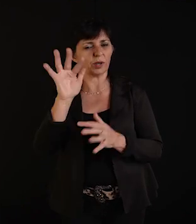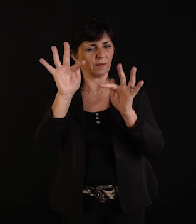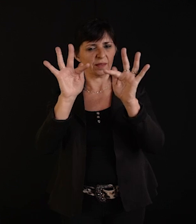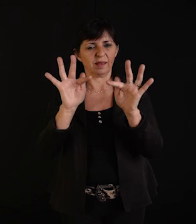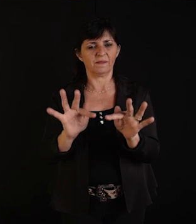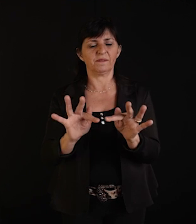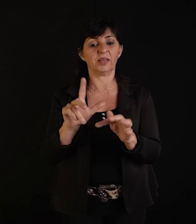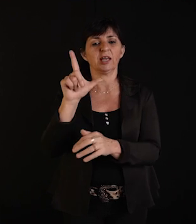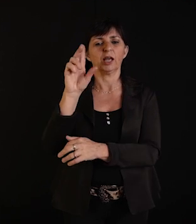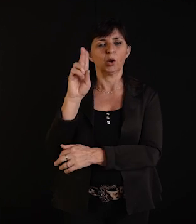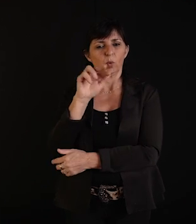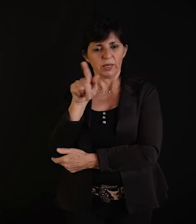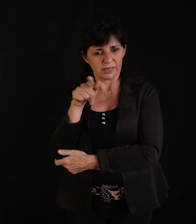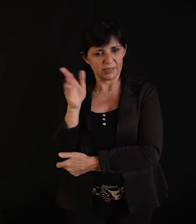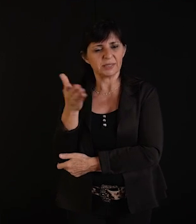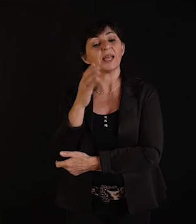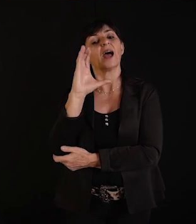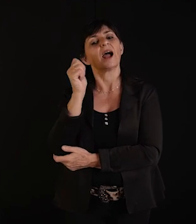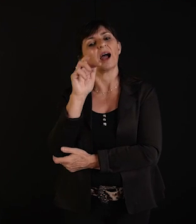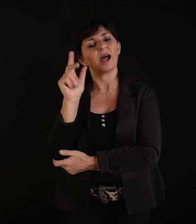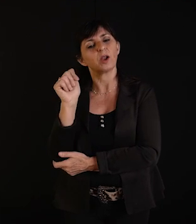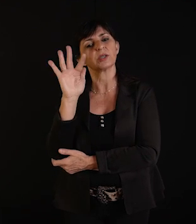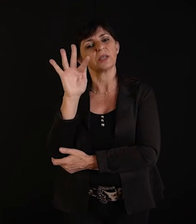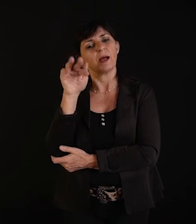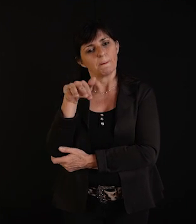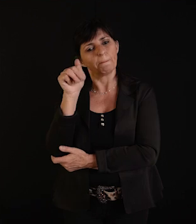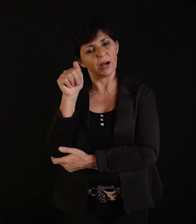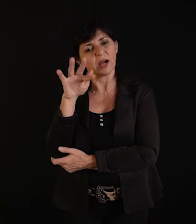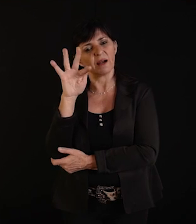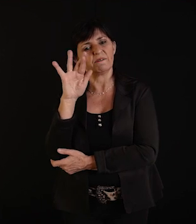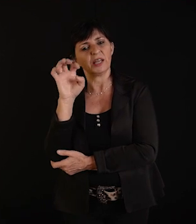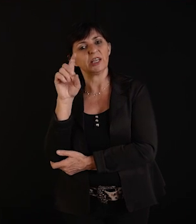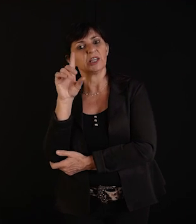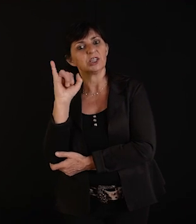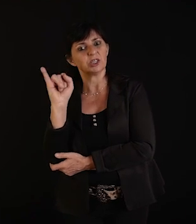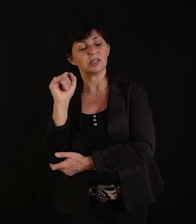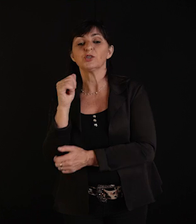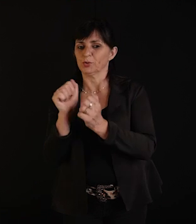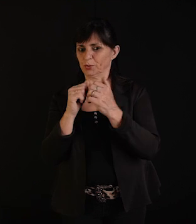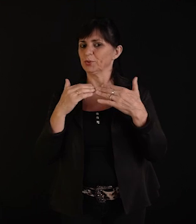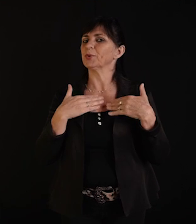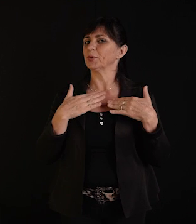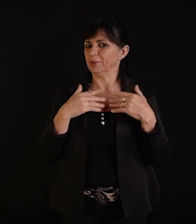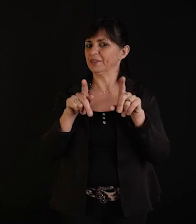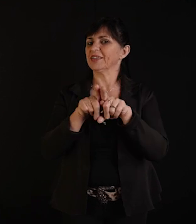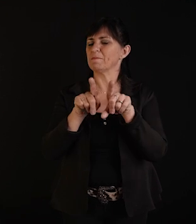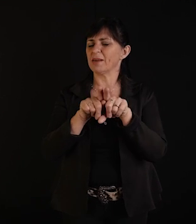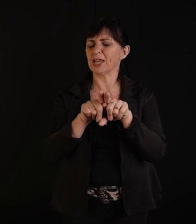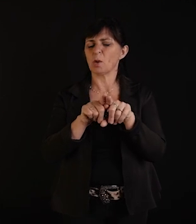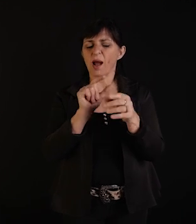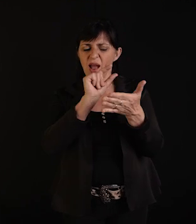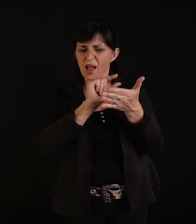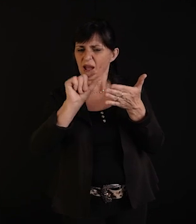de Luiz Carlos Lanfredi e Van Cleide da Rocha, também composição minha. É uma letra muito bonita. O Luiz Carlos Lanfredi,